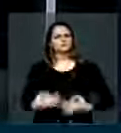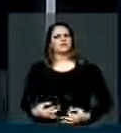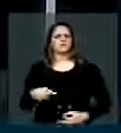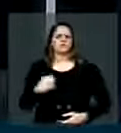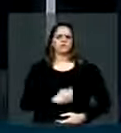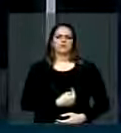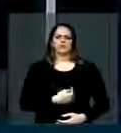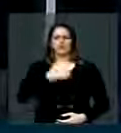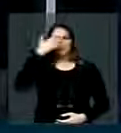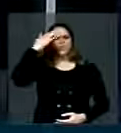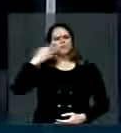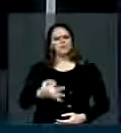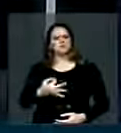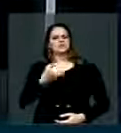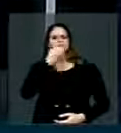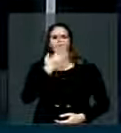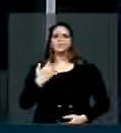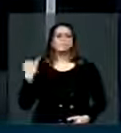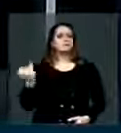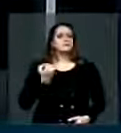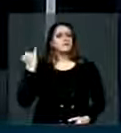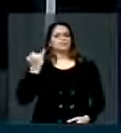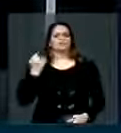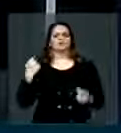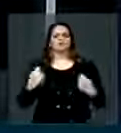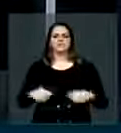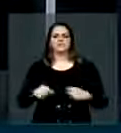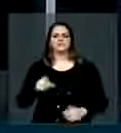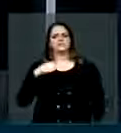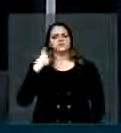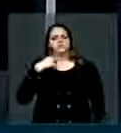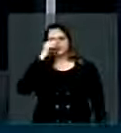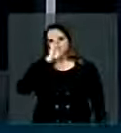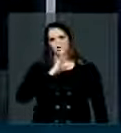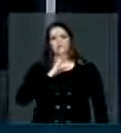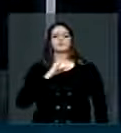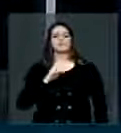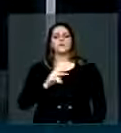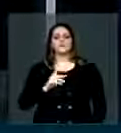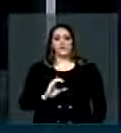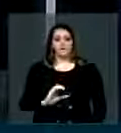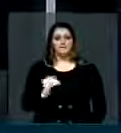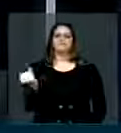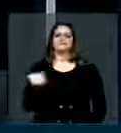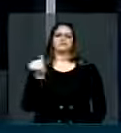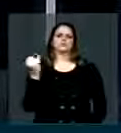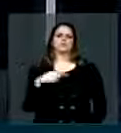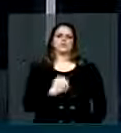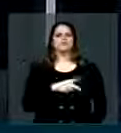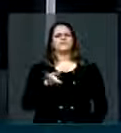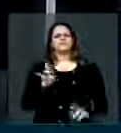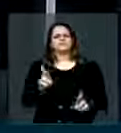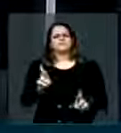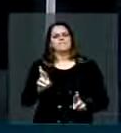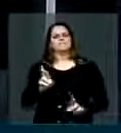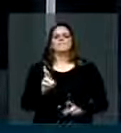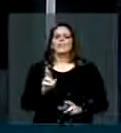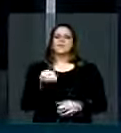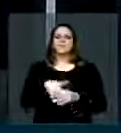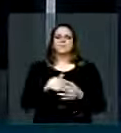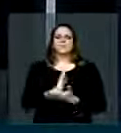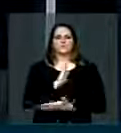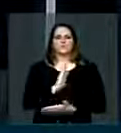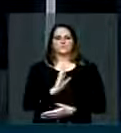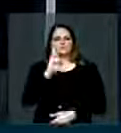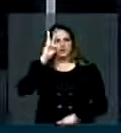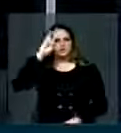de consciência e de importância que deve ter os defensores públicos. PEC essa, que vamos aprovar, se Deus quiser, na próxima terça-feira,